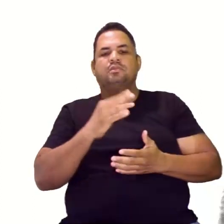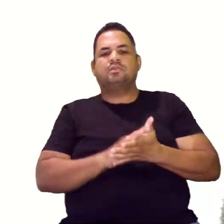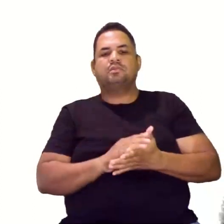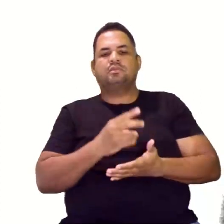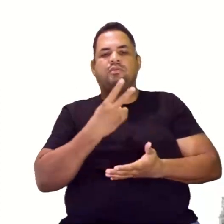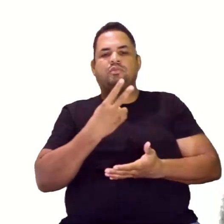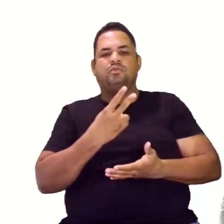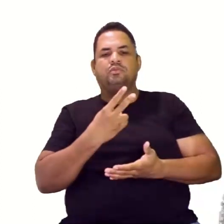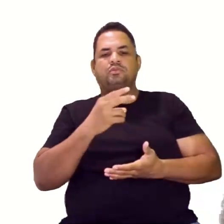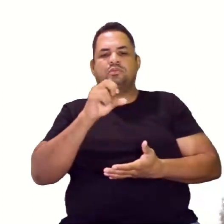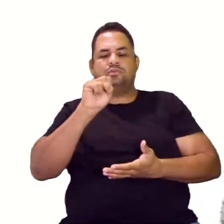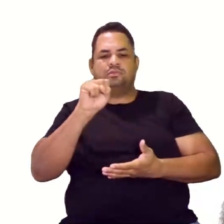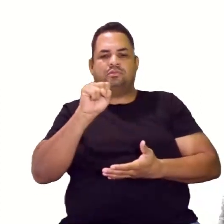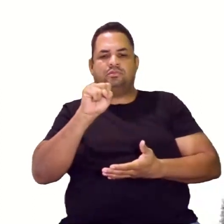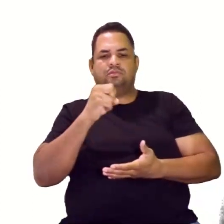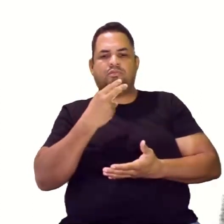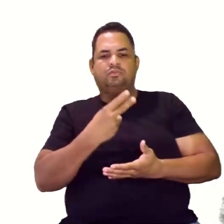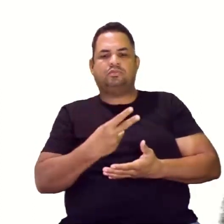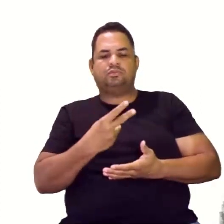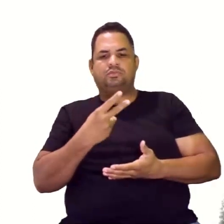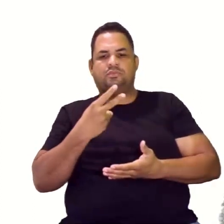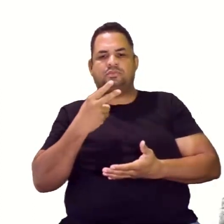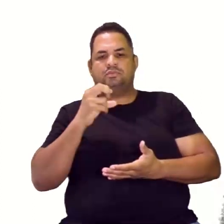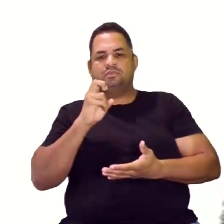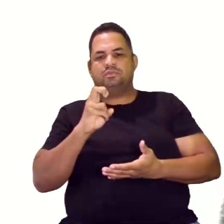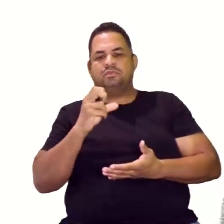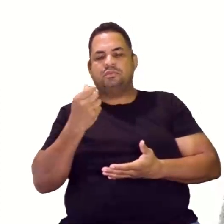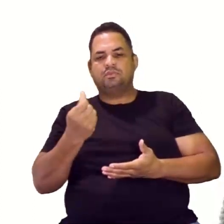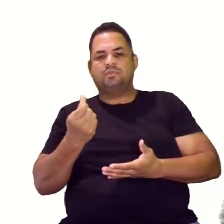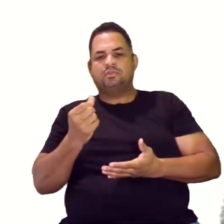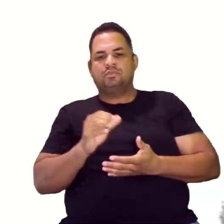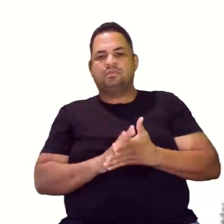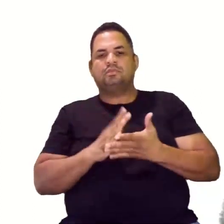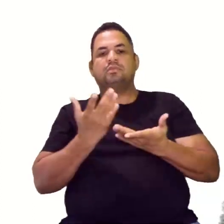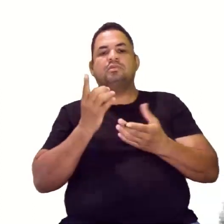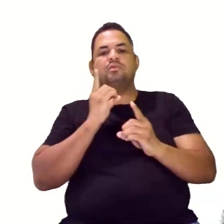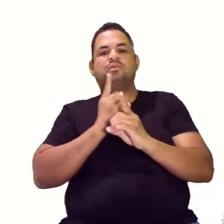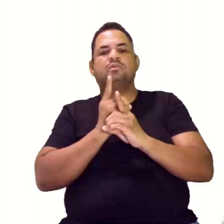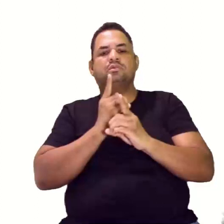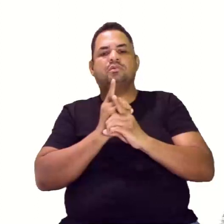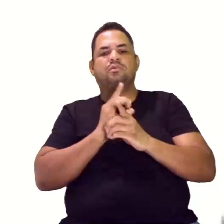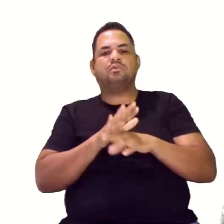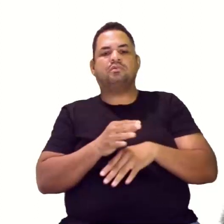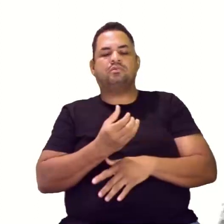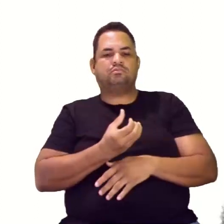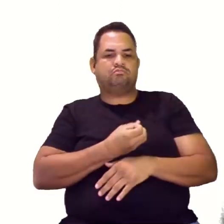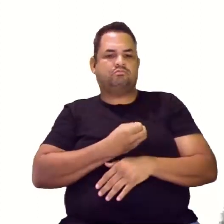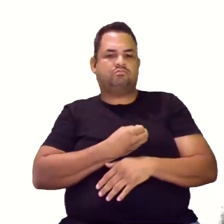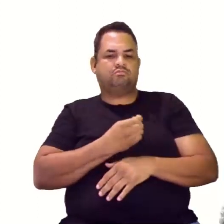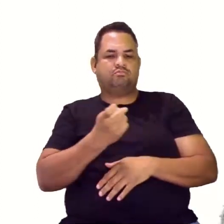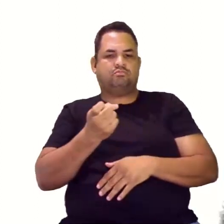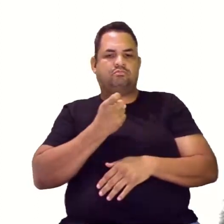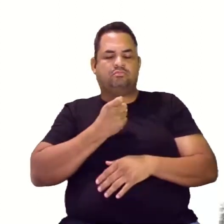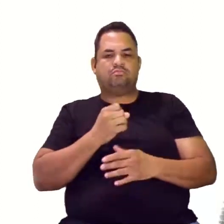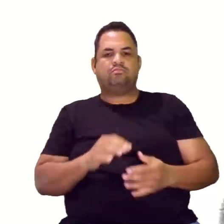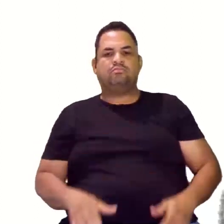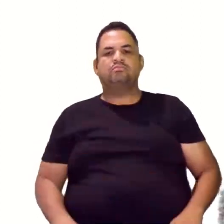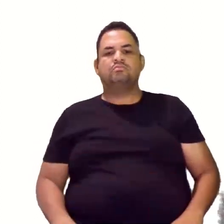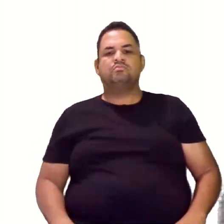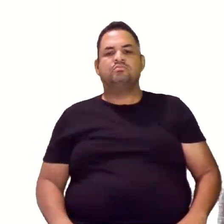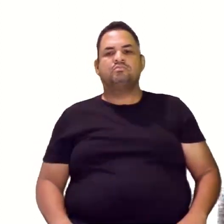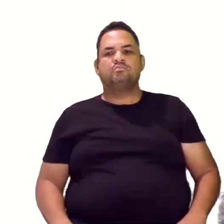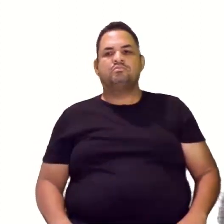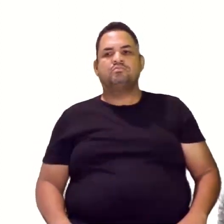é? 256. 256, então achei aí o valor de x também. E a